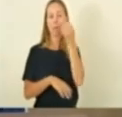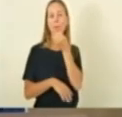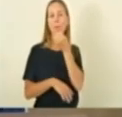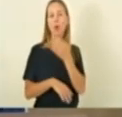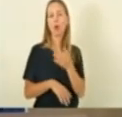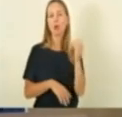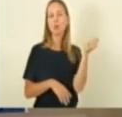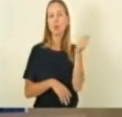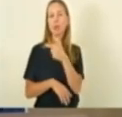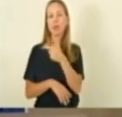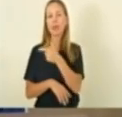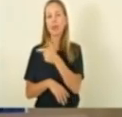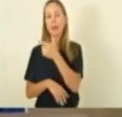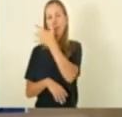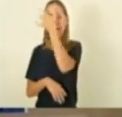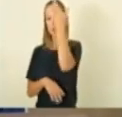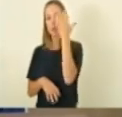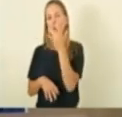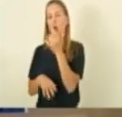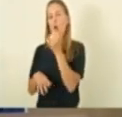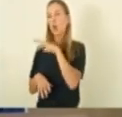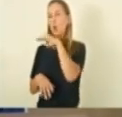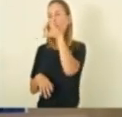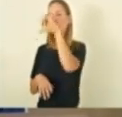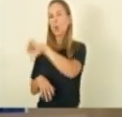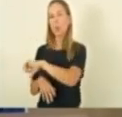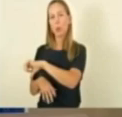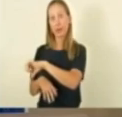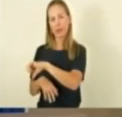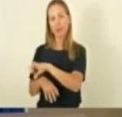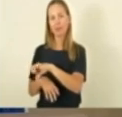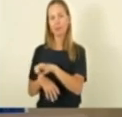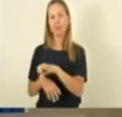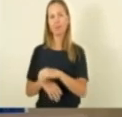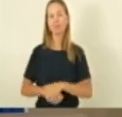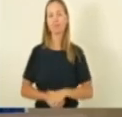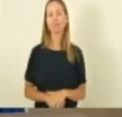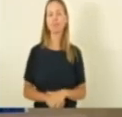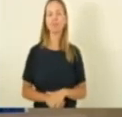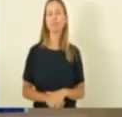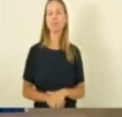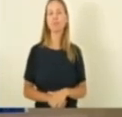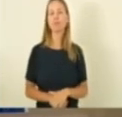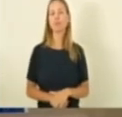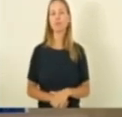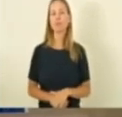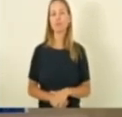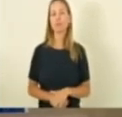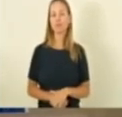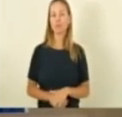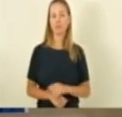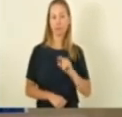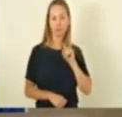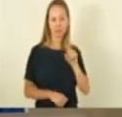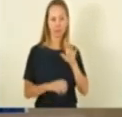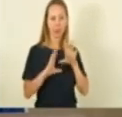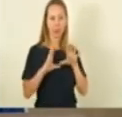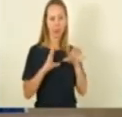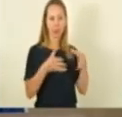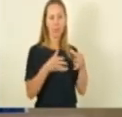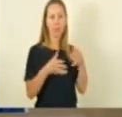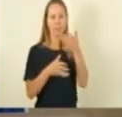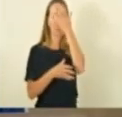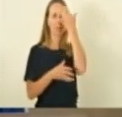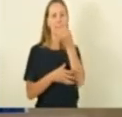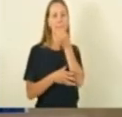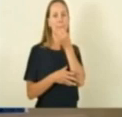do que por mais gente ruim, em todos os aspectos, e que essas pessoas boas que existem no